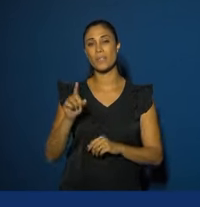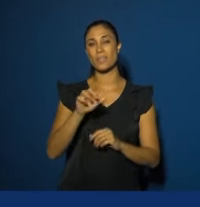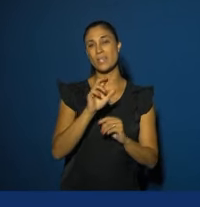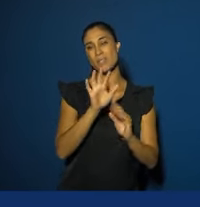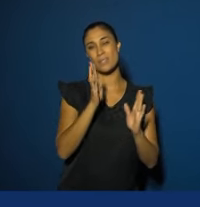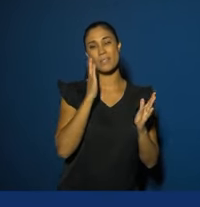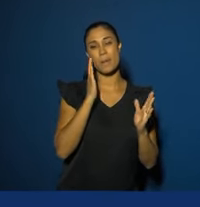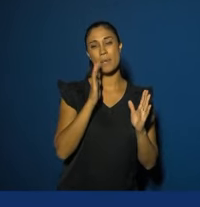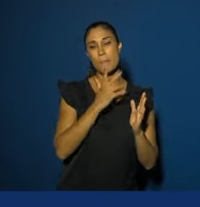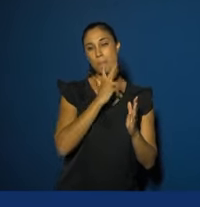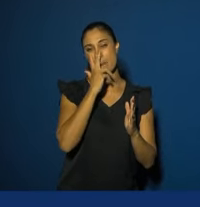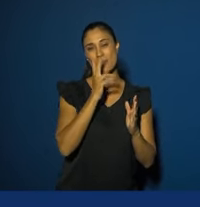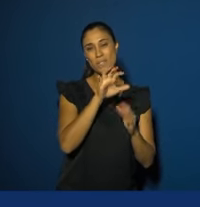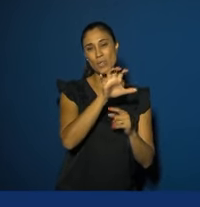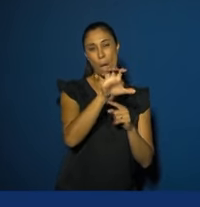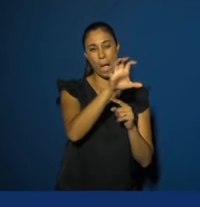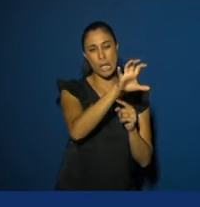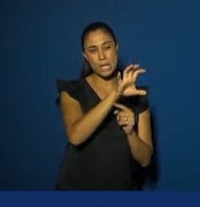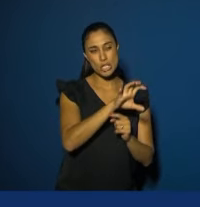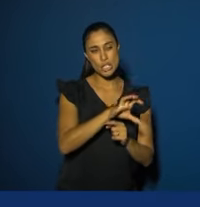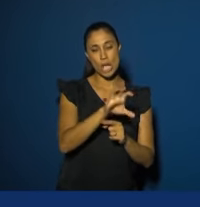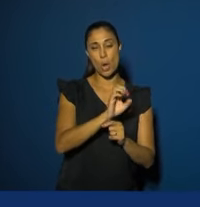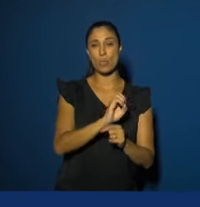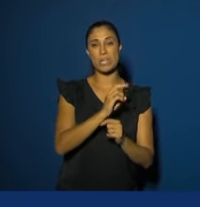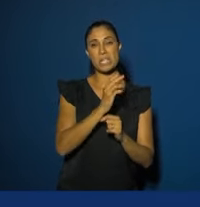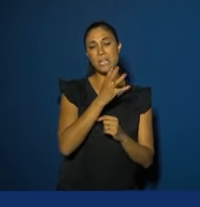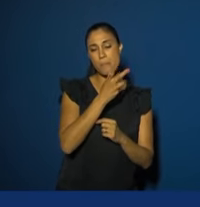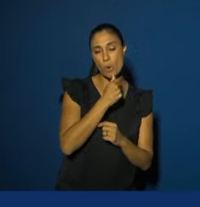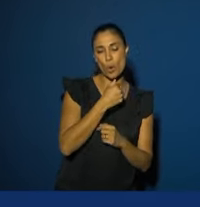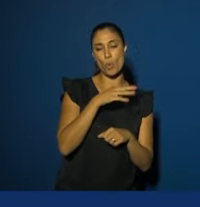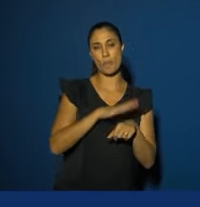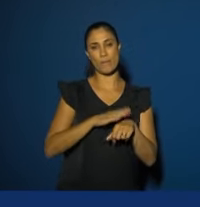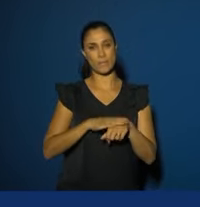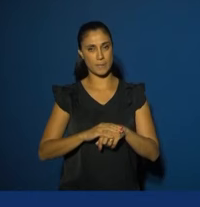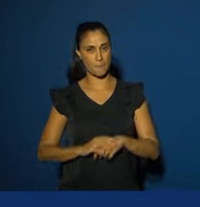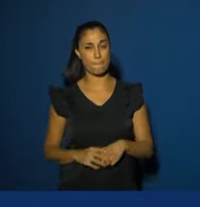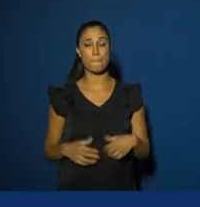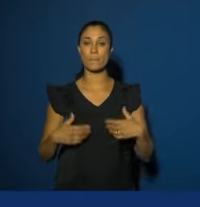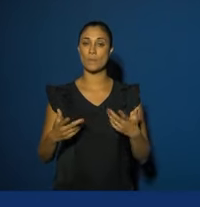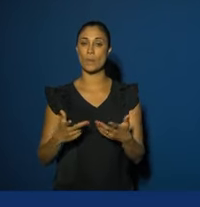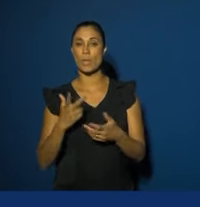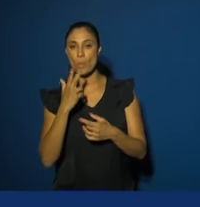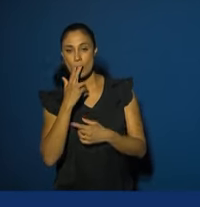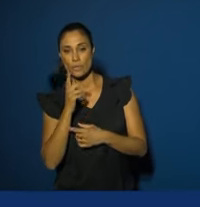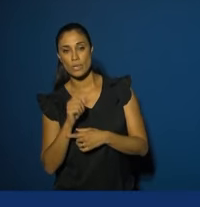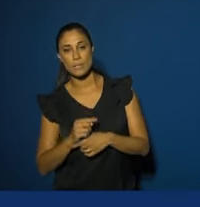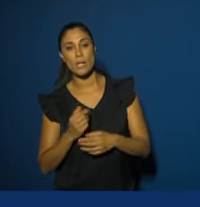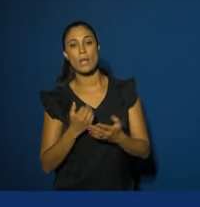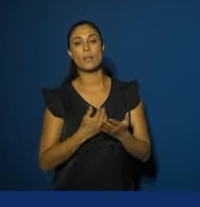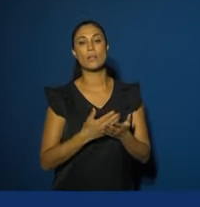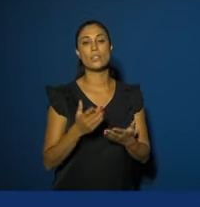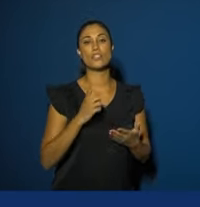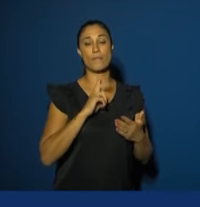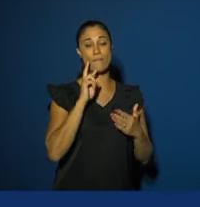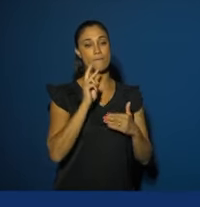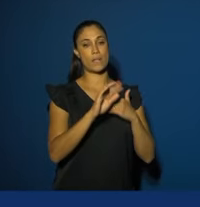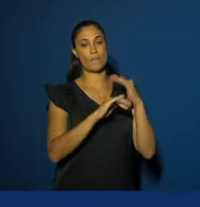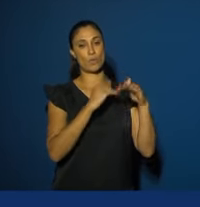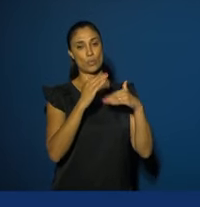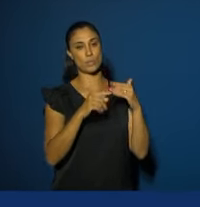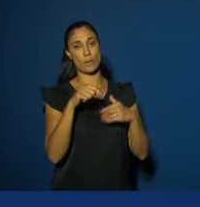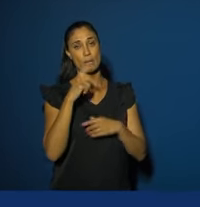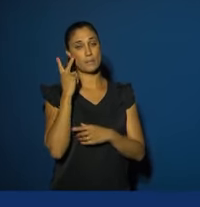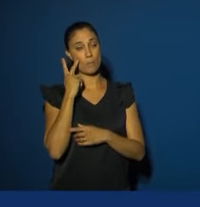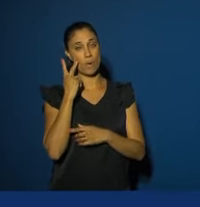desenho de de pacotes regionais que ou não saiu Ou demorou muito tempo tem para sair então acho que esse é um ponto que a gente começa a ver mais evolução aqui em São